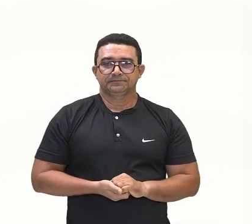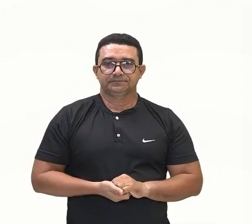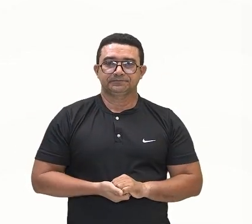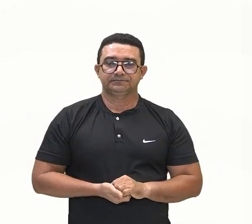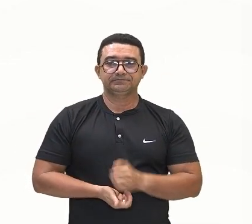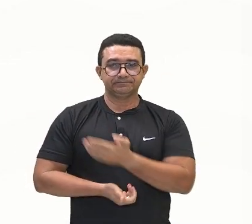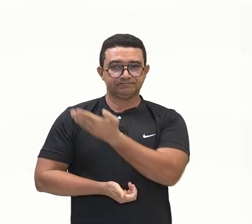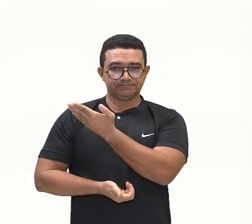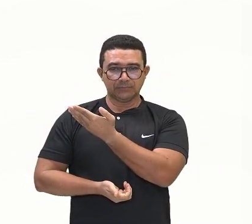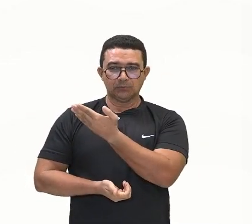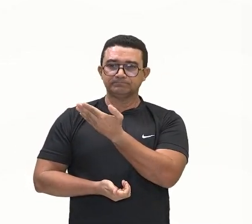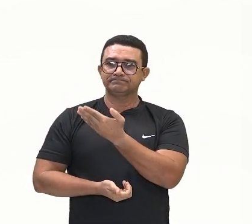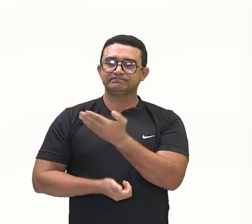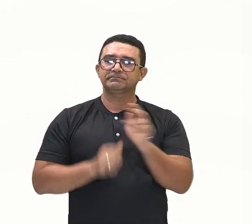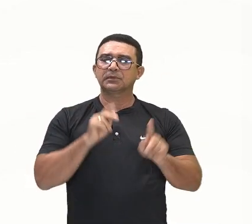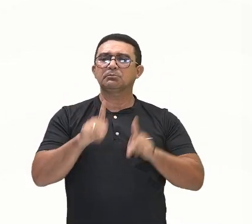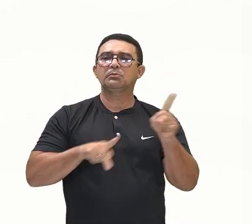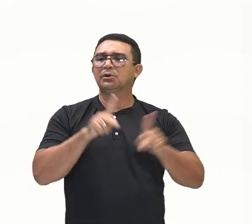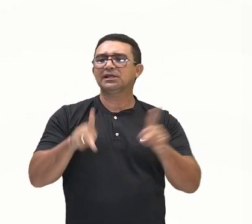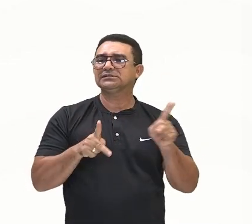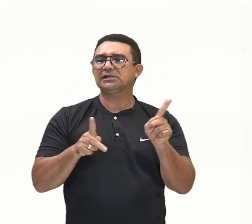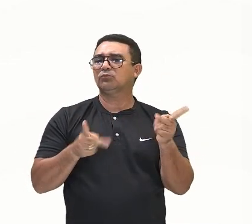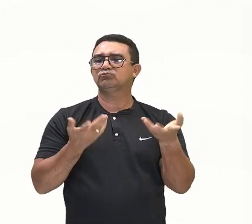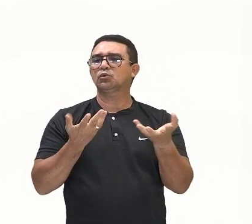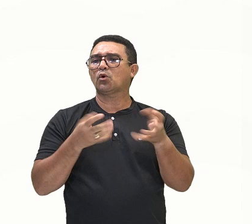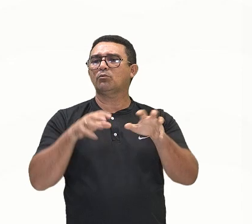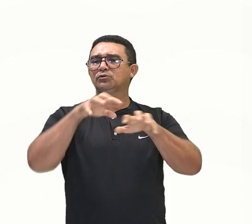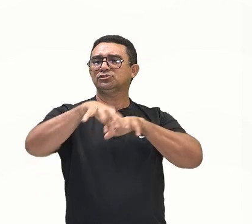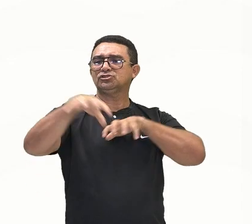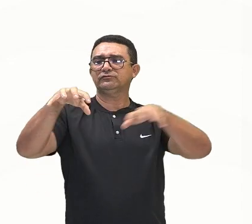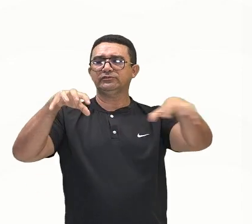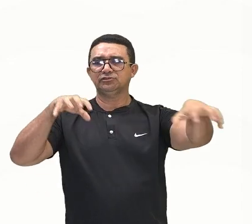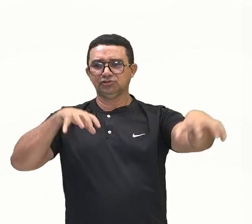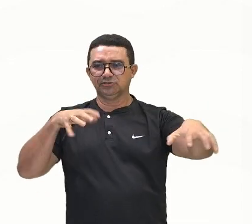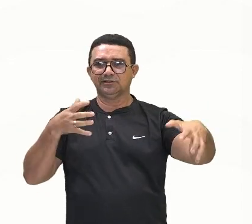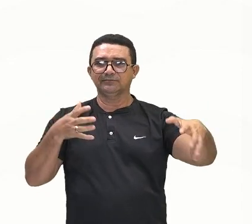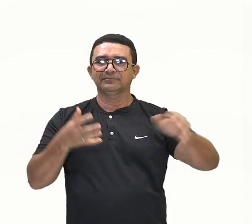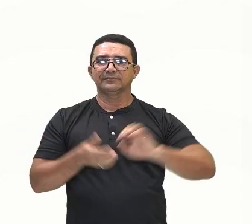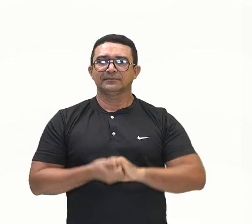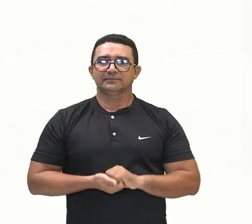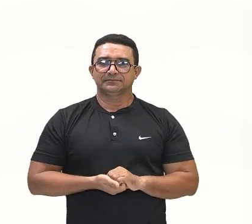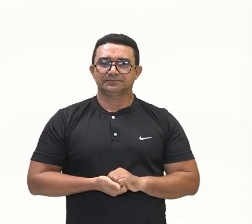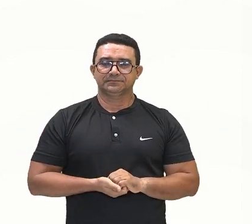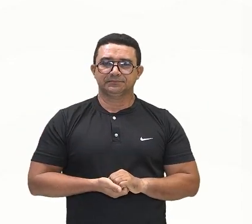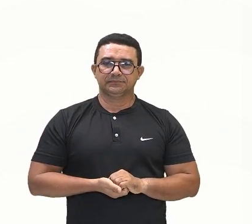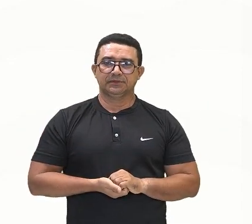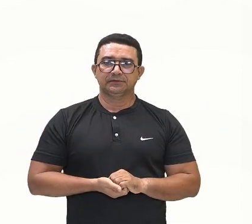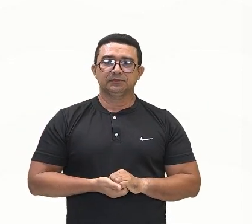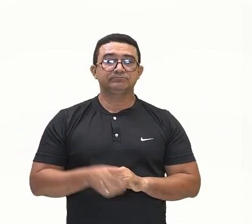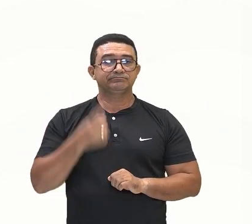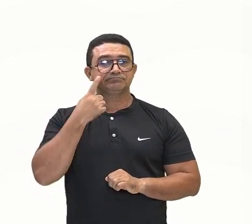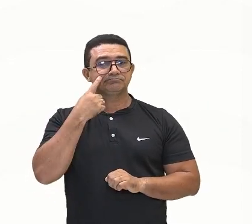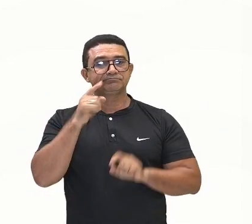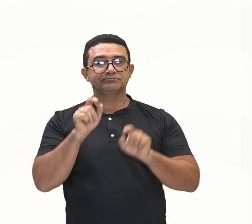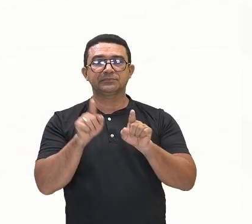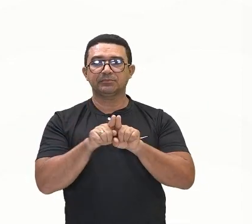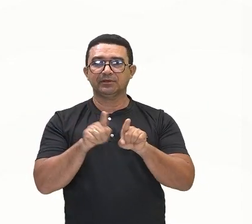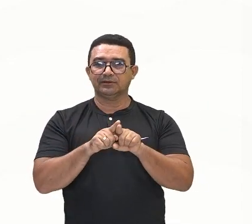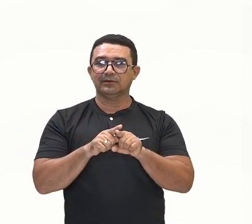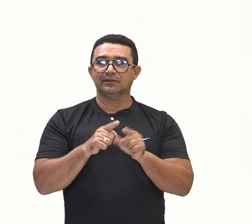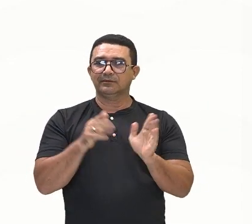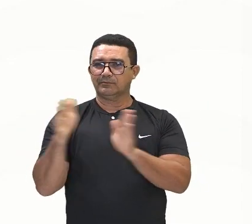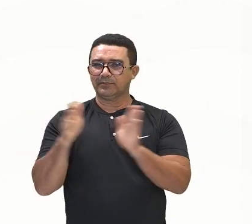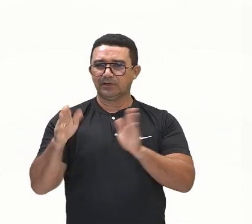que essa população está dividida ao longo dos anos de 1992 e do ano de